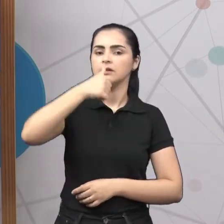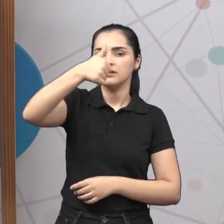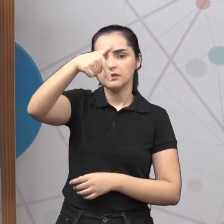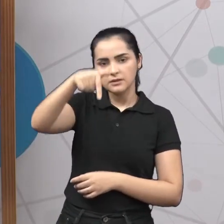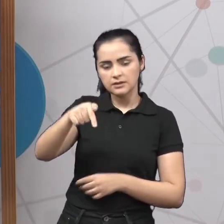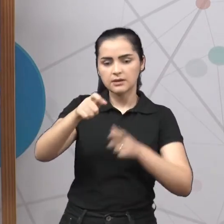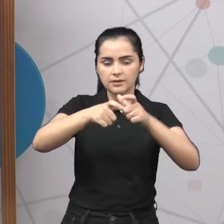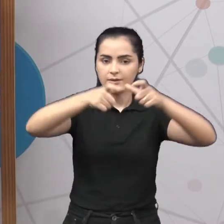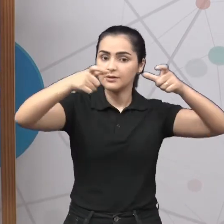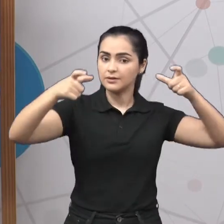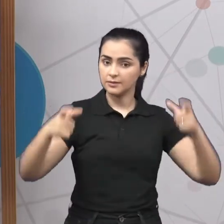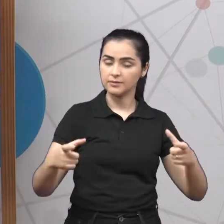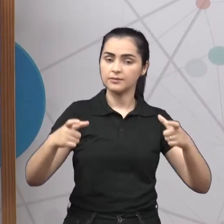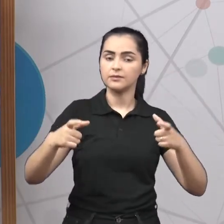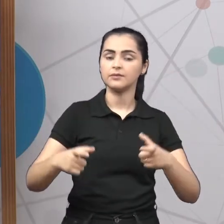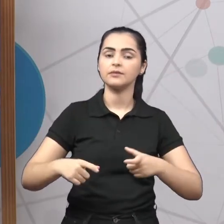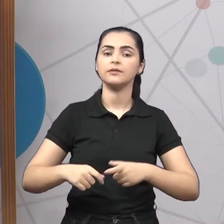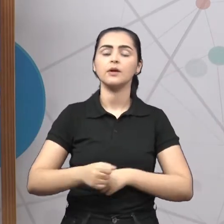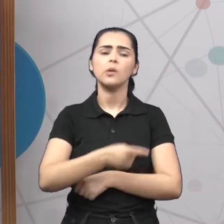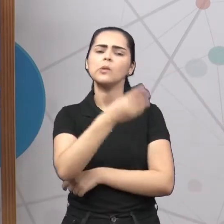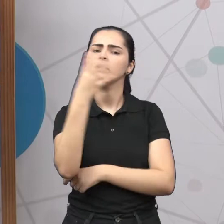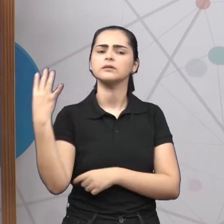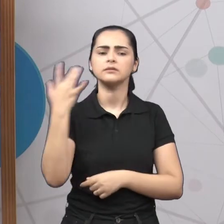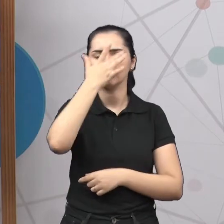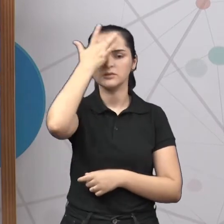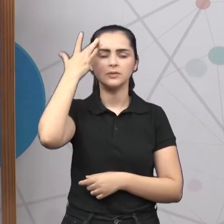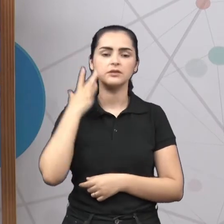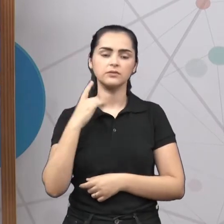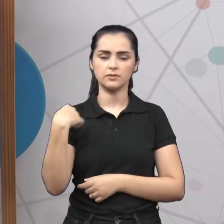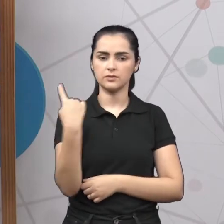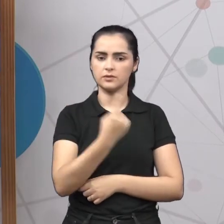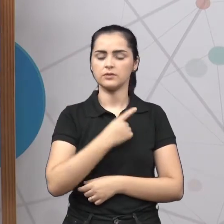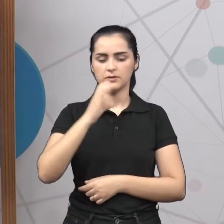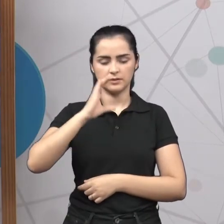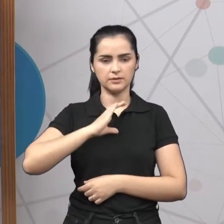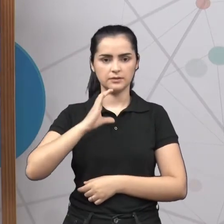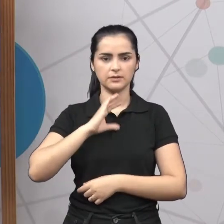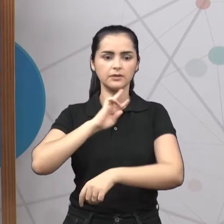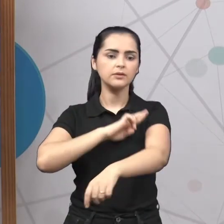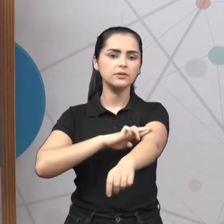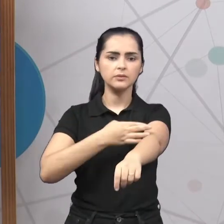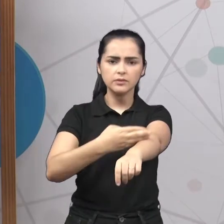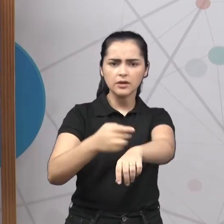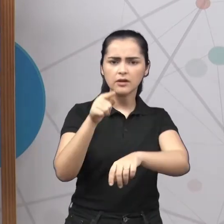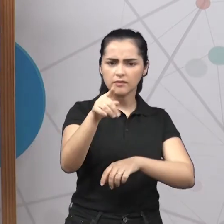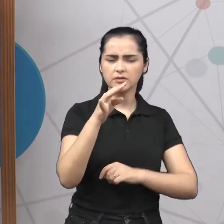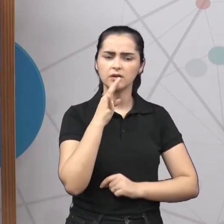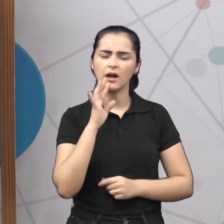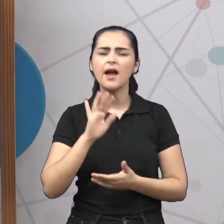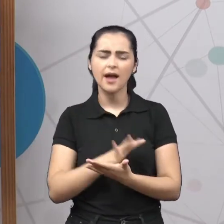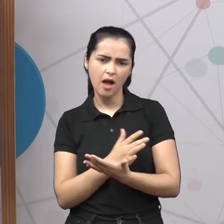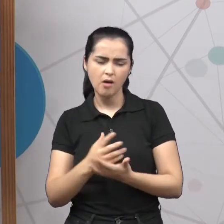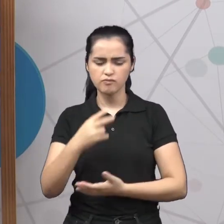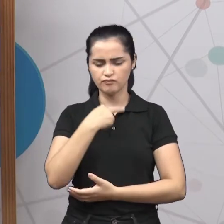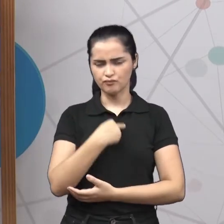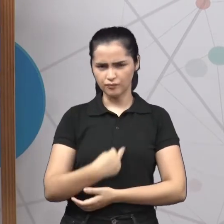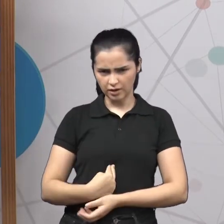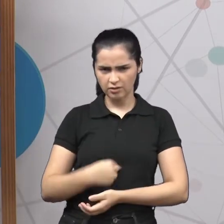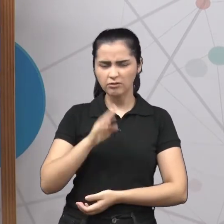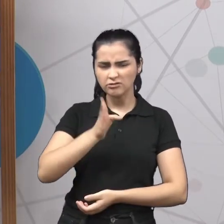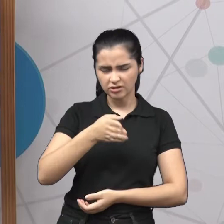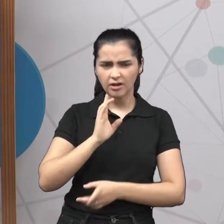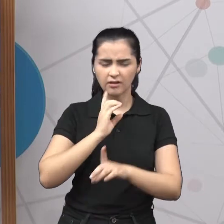Pelo tamanho e a proporção que é a nossa cidade. Você conhece algum vereador? Já viu